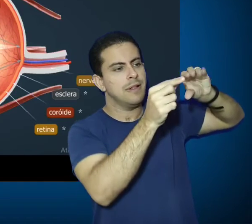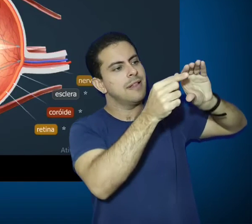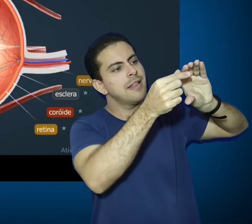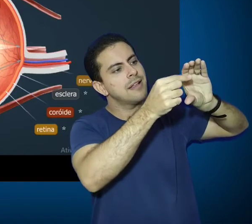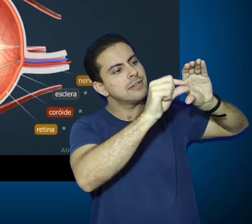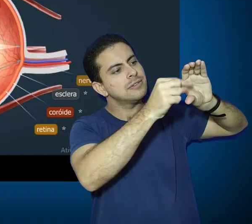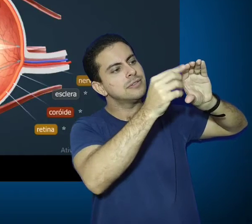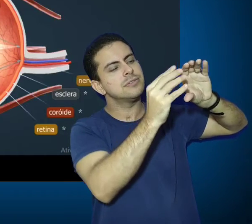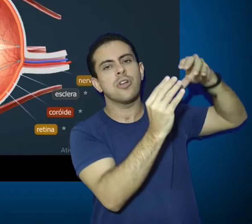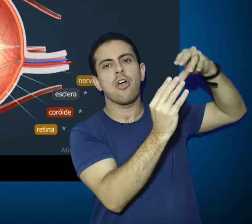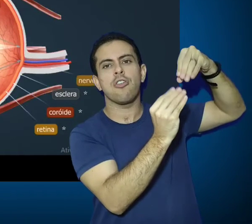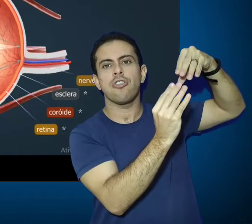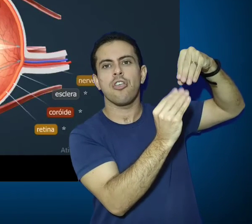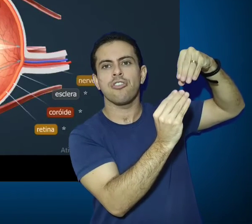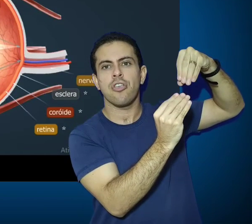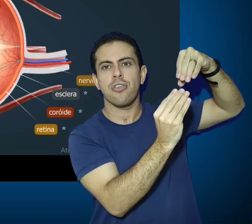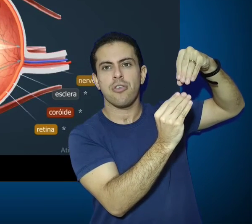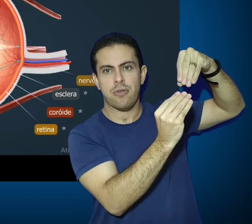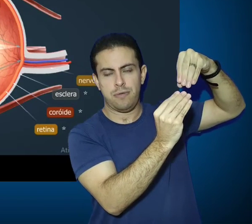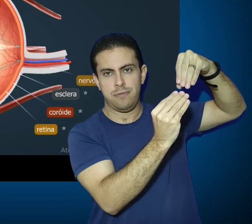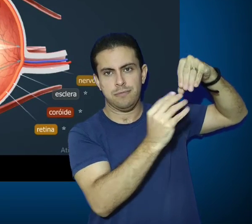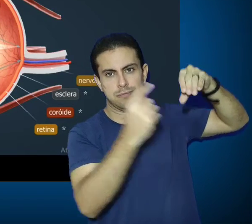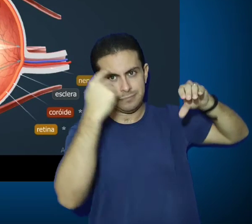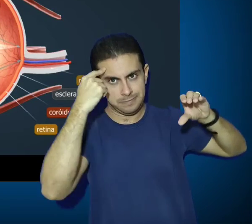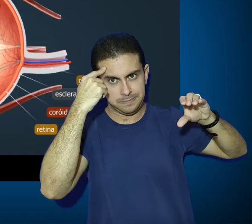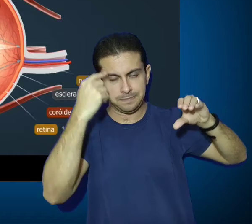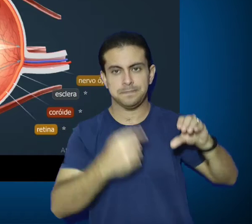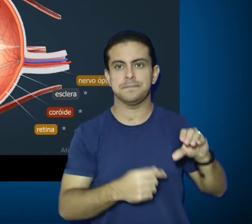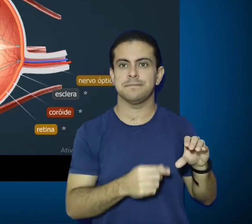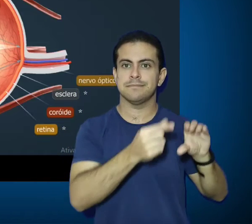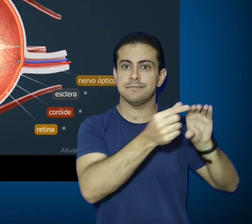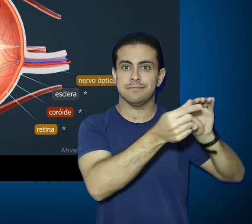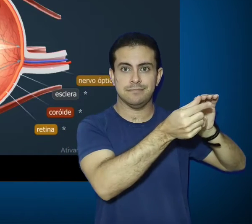Lembrando que o cristalino é essa lente.